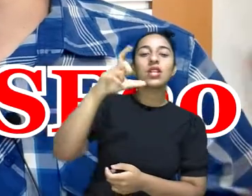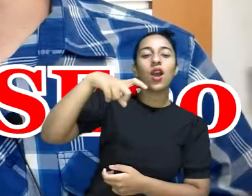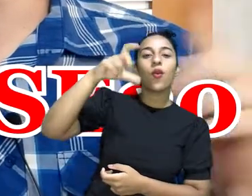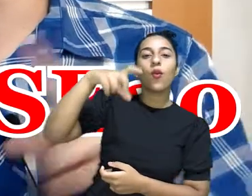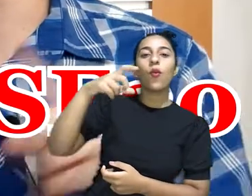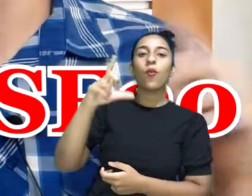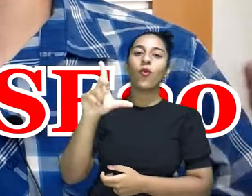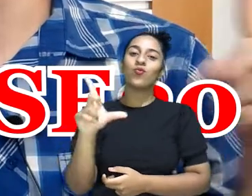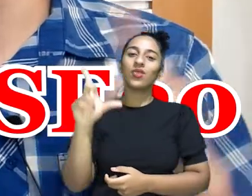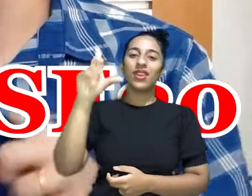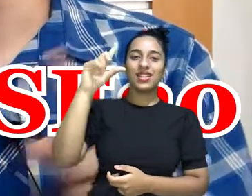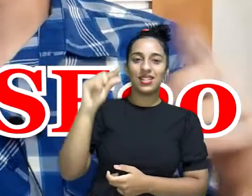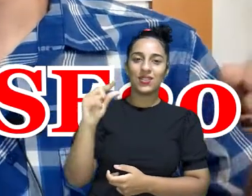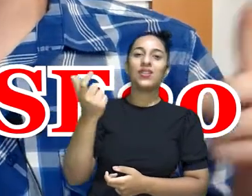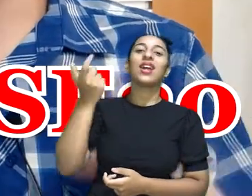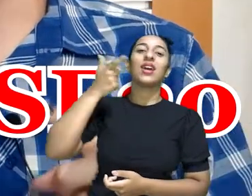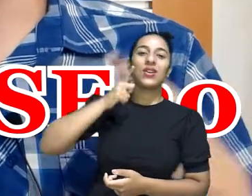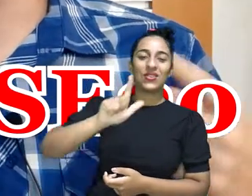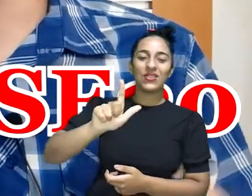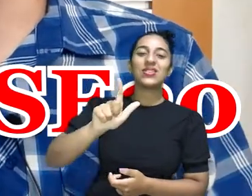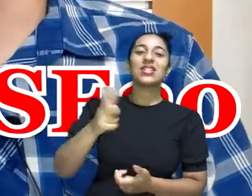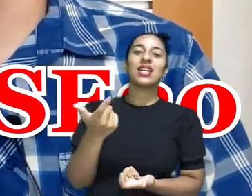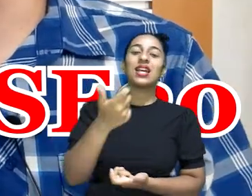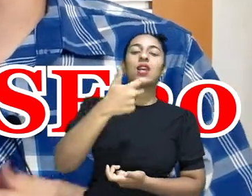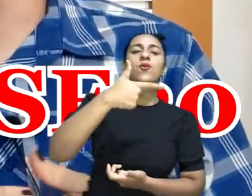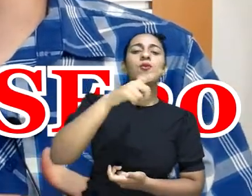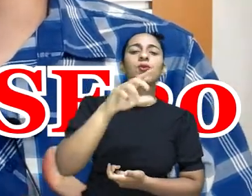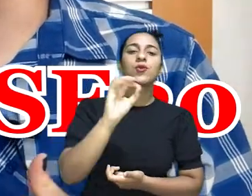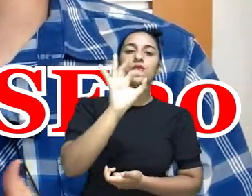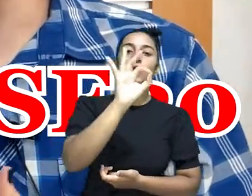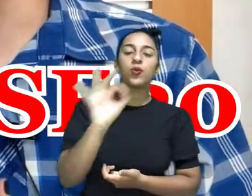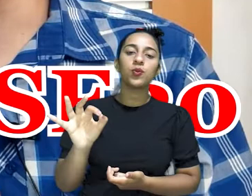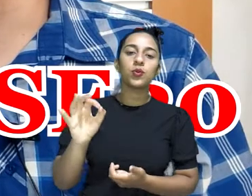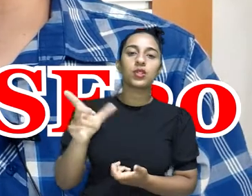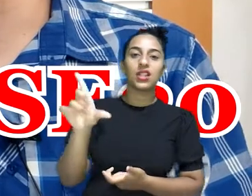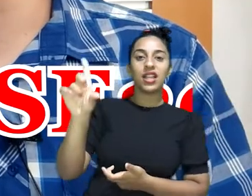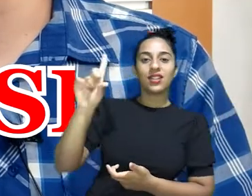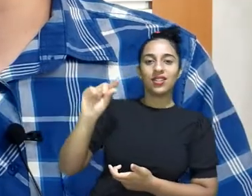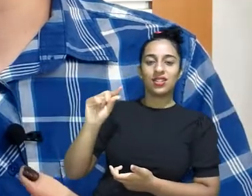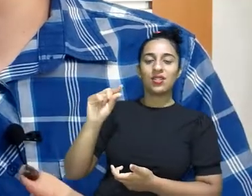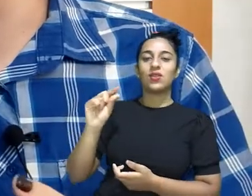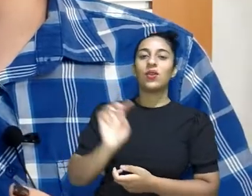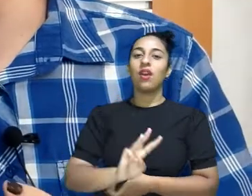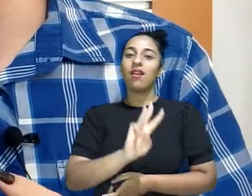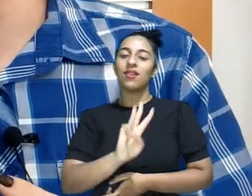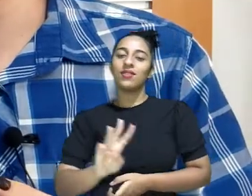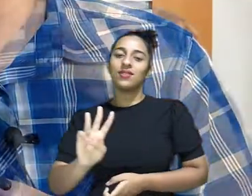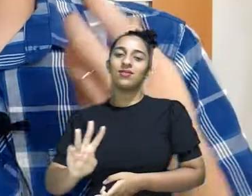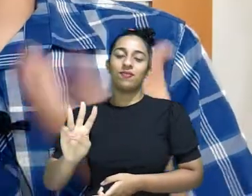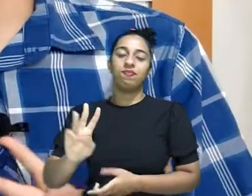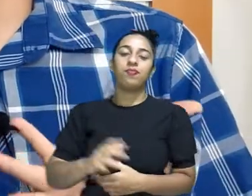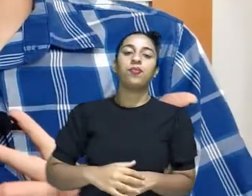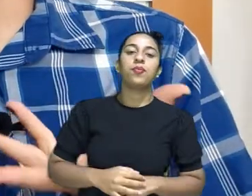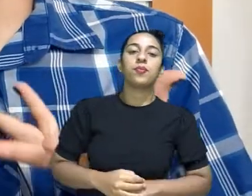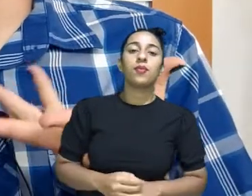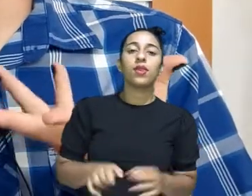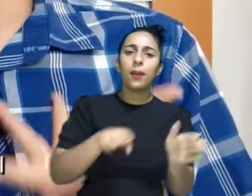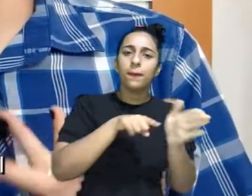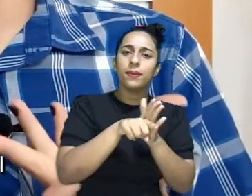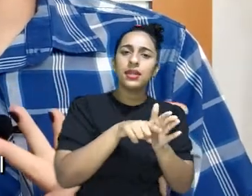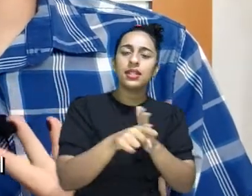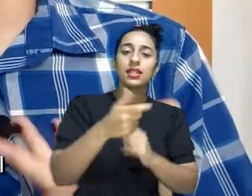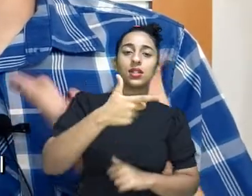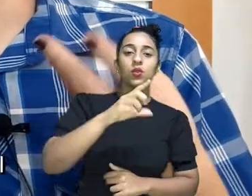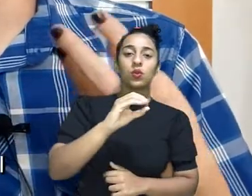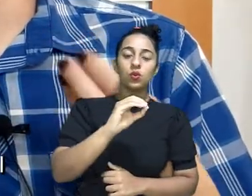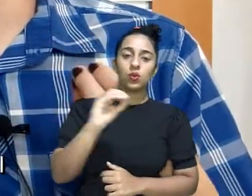cupom de desconto que vai estar aparecendo aqui Vocês conseguem adquirir o livro com vinte por cento de desconto no site da editora a partir dessas